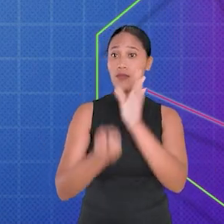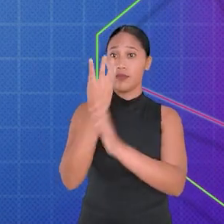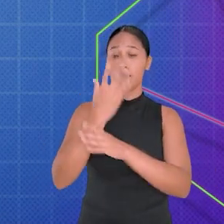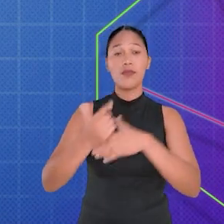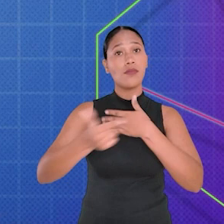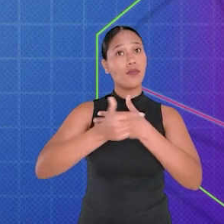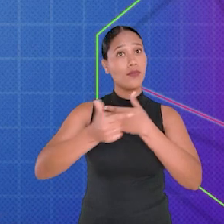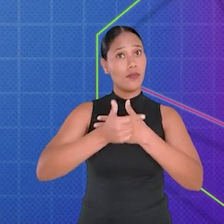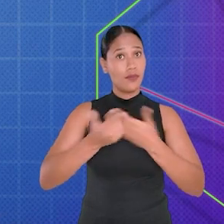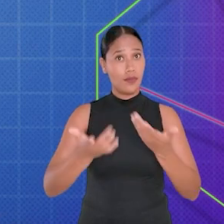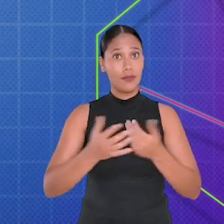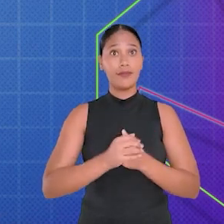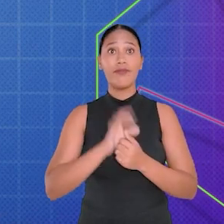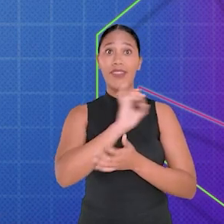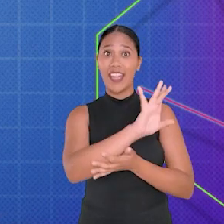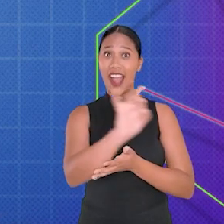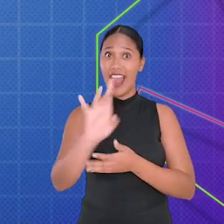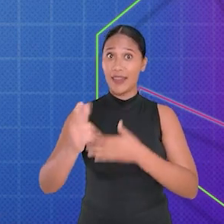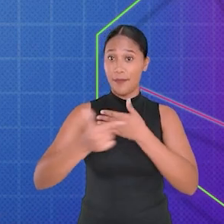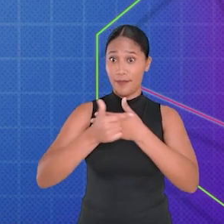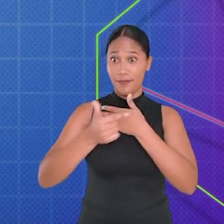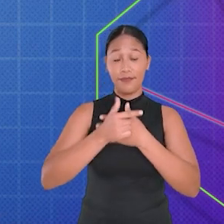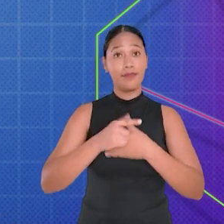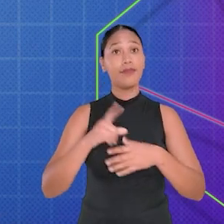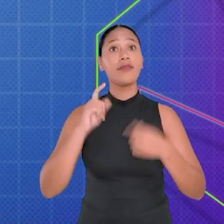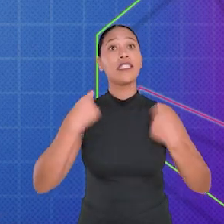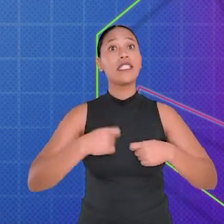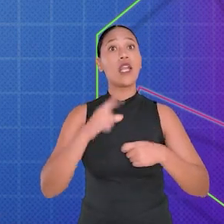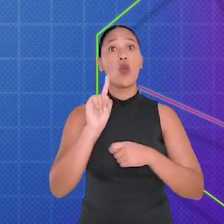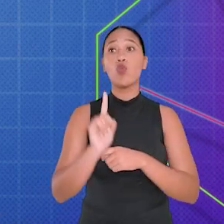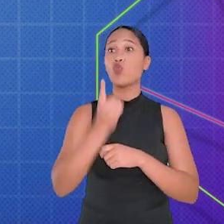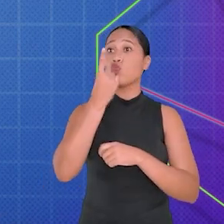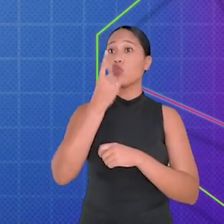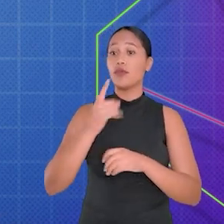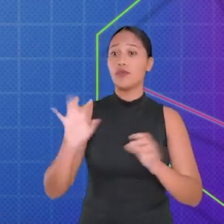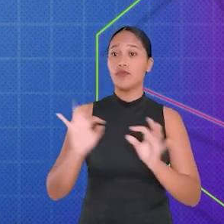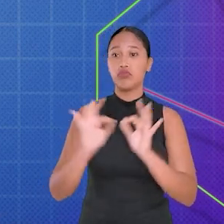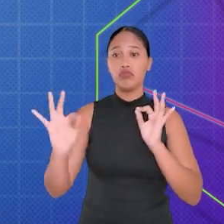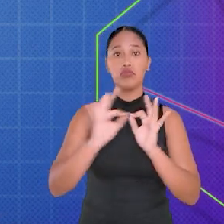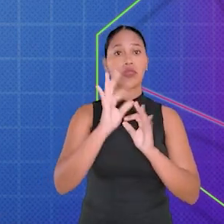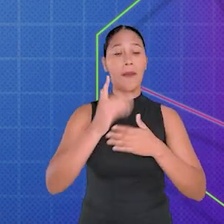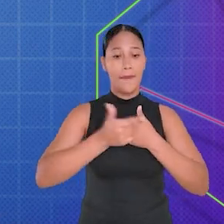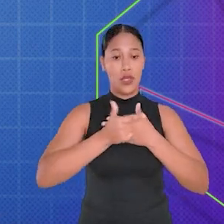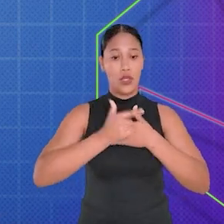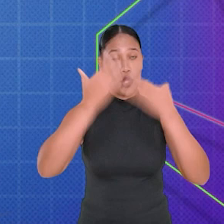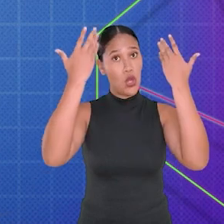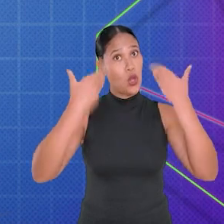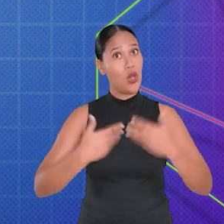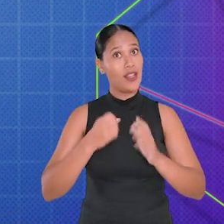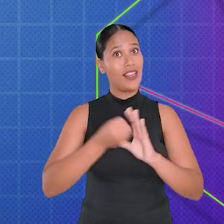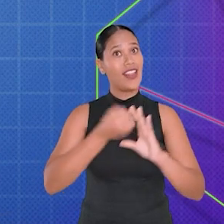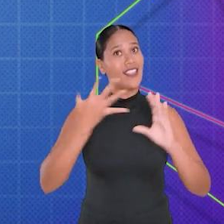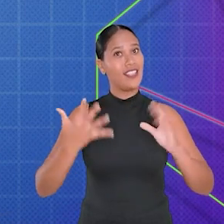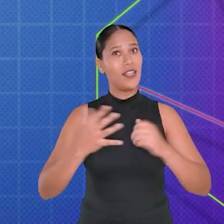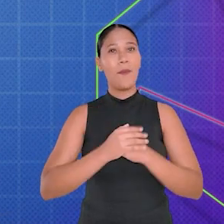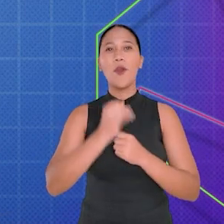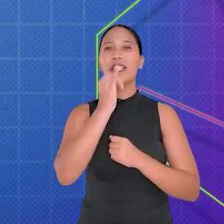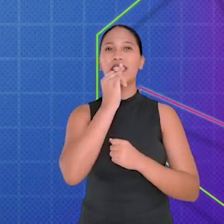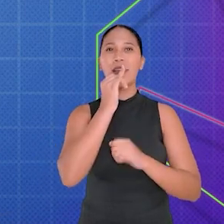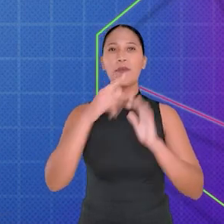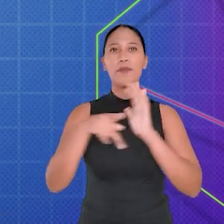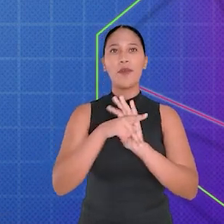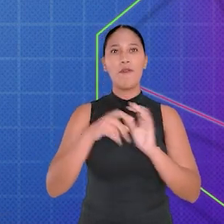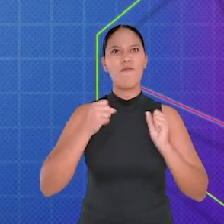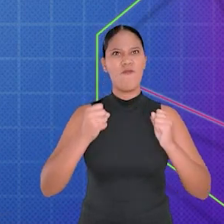é fundamental na criação de personagens e objetos do jogo. Cada personagem e objeto deve ter uma forma única que reflita sua